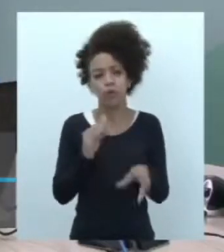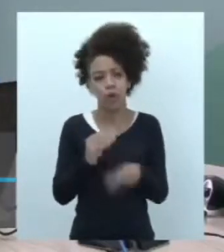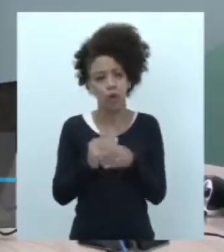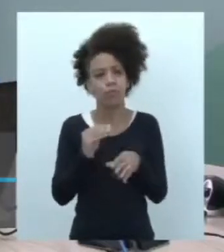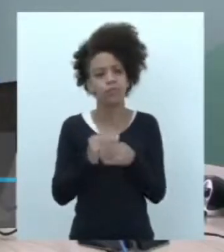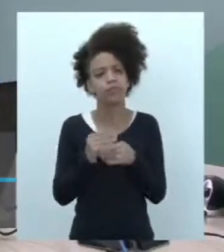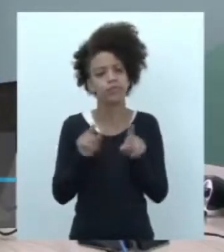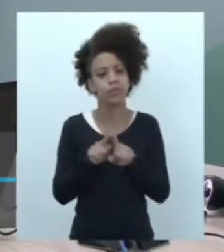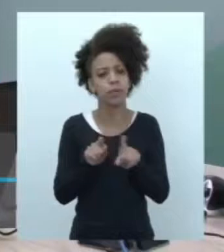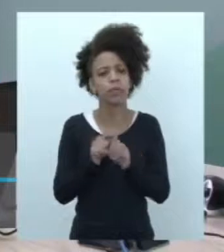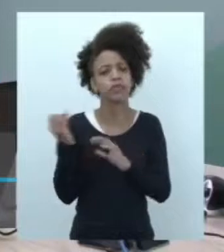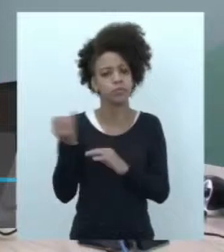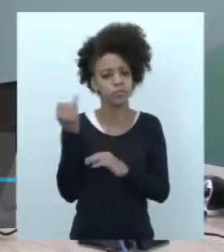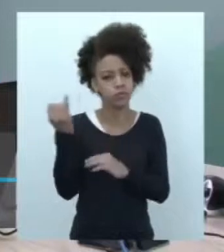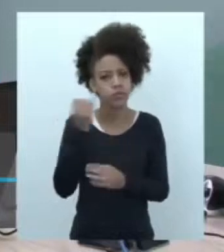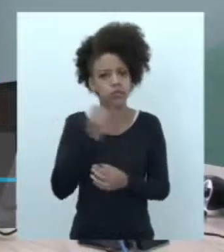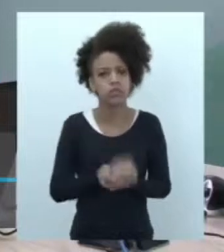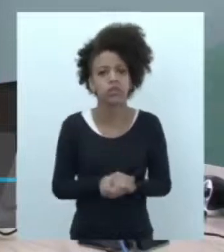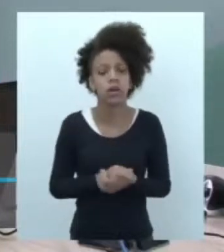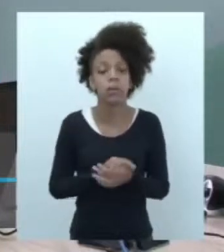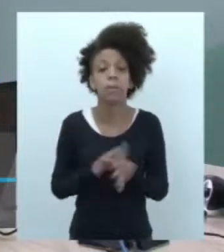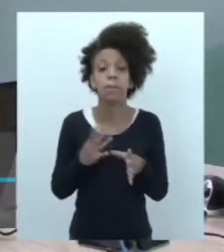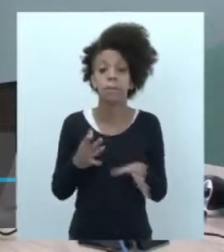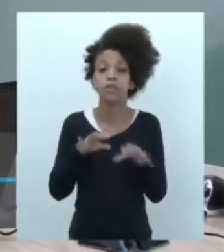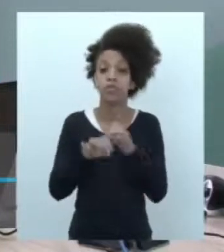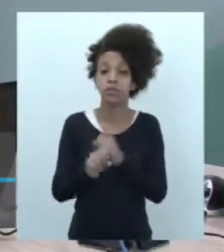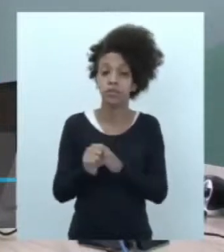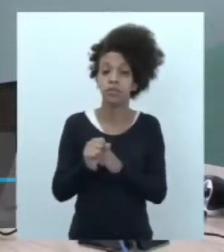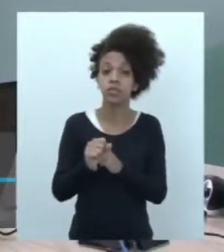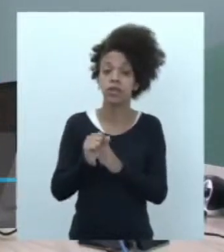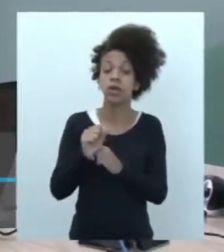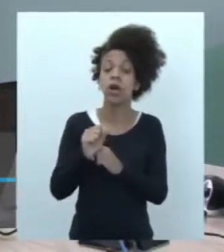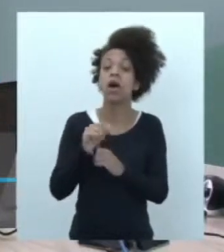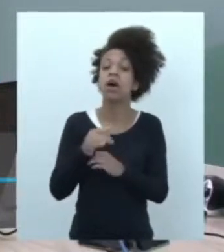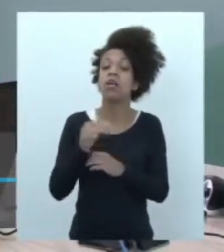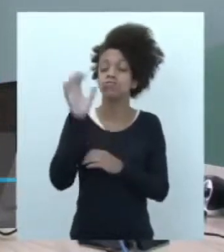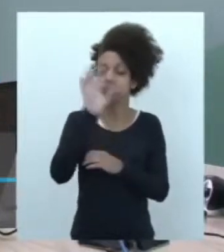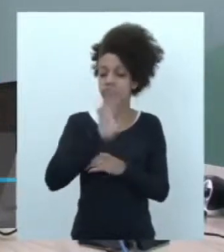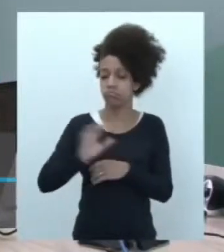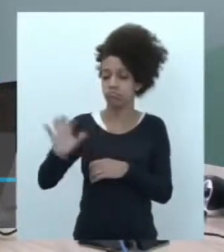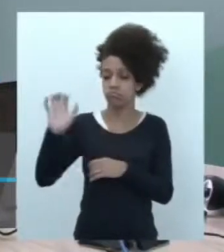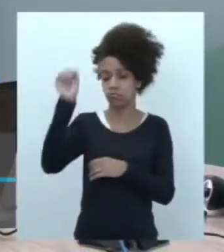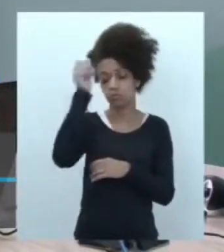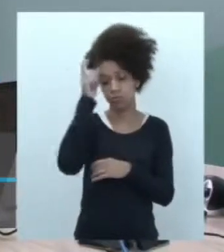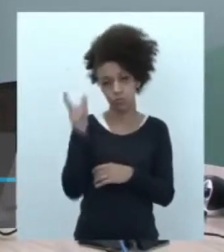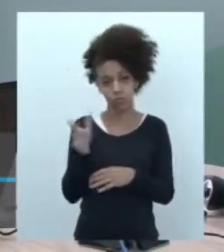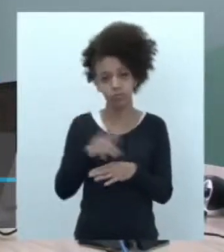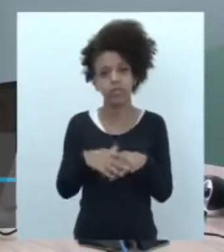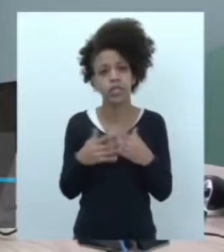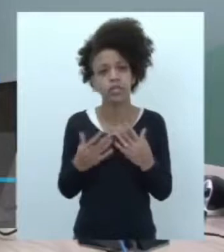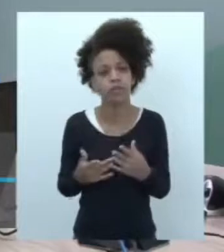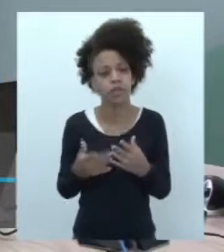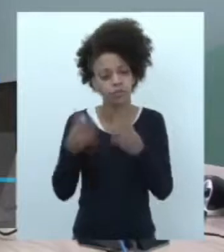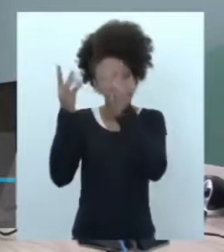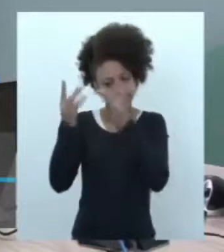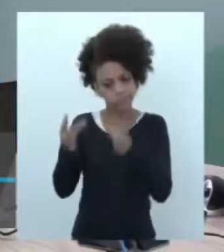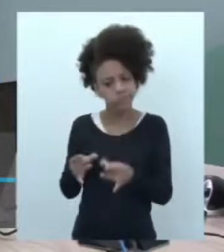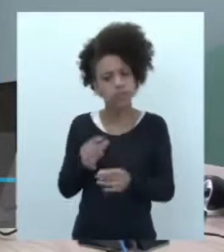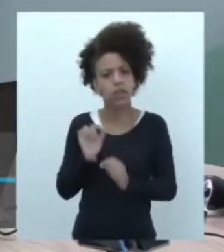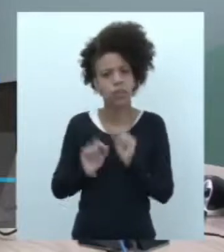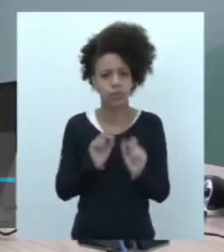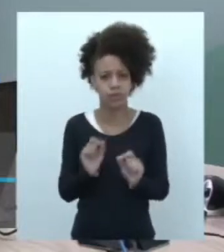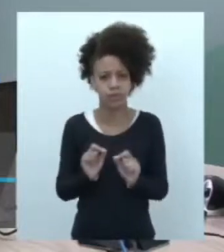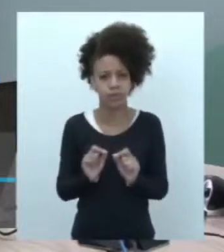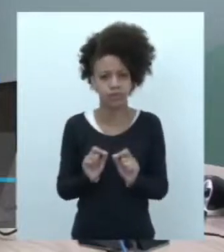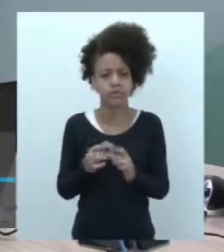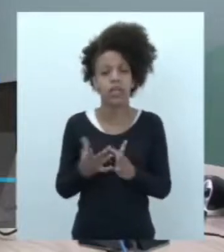também importantíssimas para a formação do povo brasileiro e da sua cultura. Então, a gente destaca que essas contribuições,